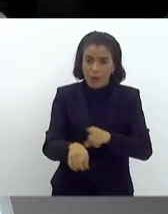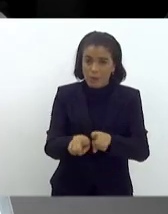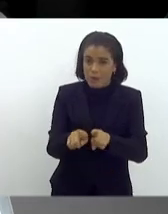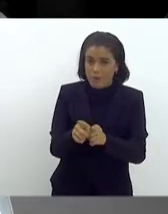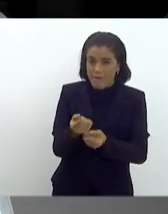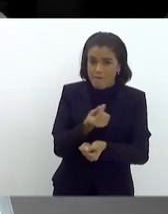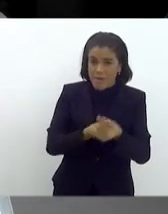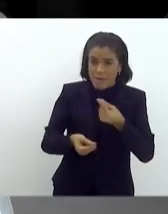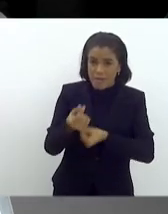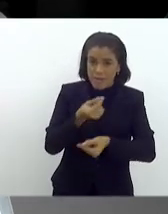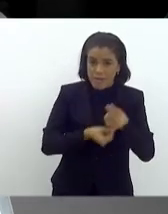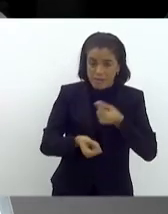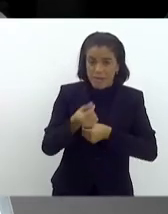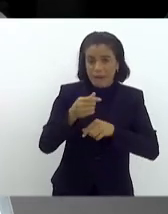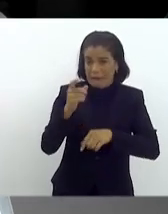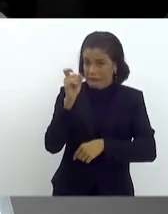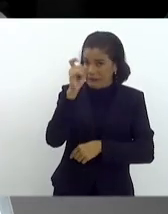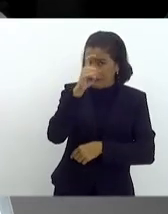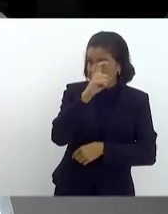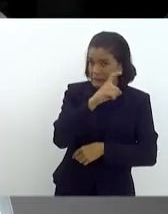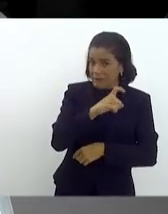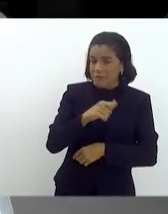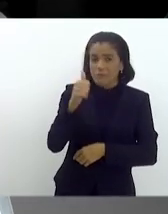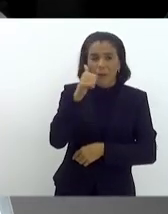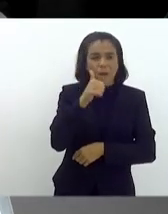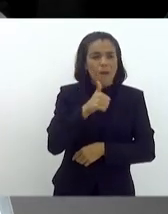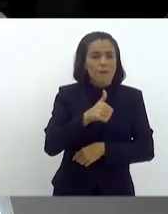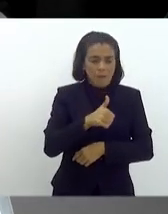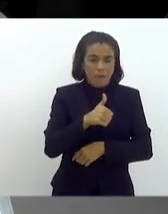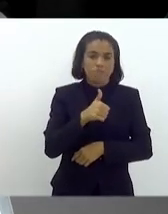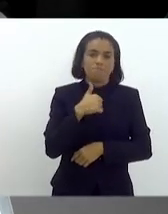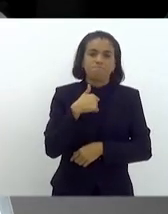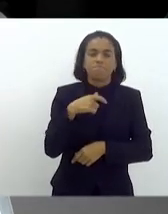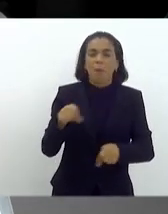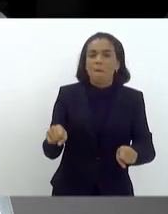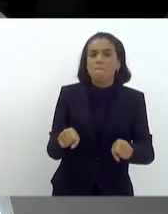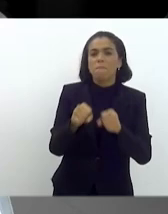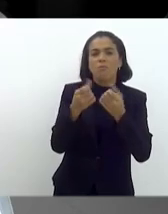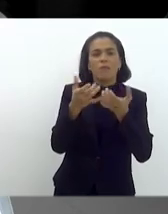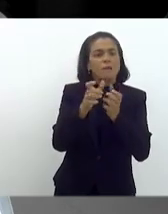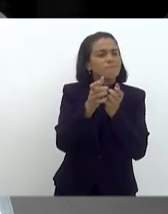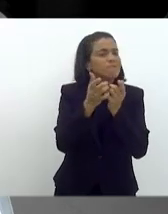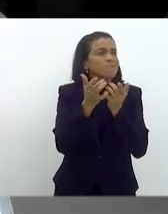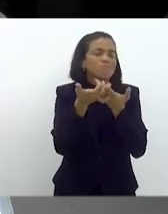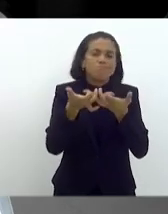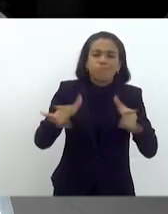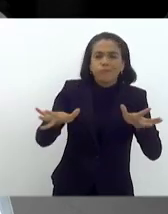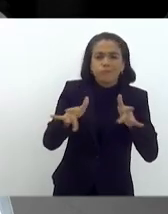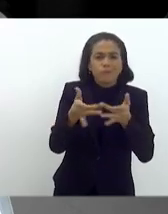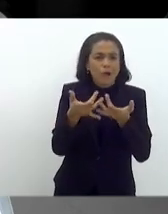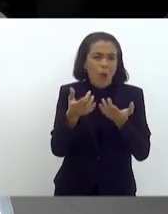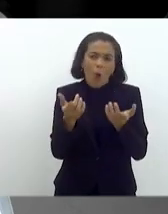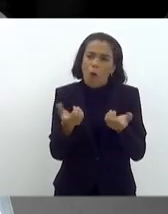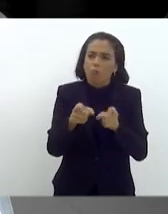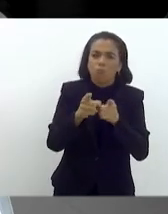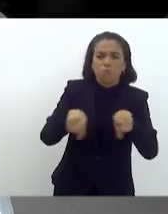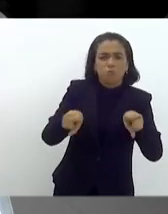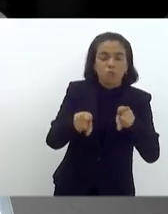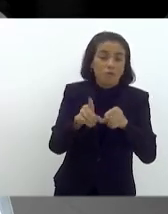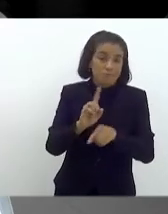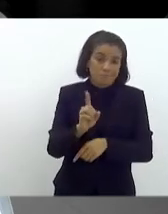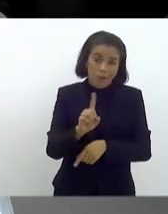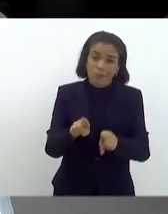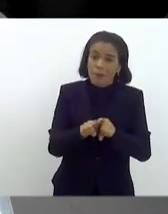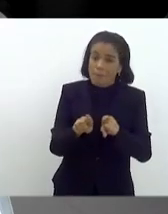é muito difícil para mulher é com a sua atitude Efetuar uma ruptura porque não é só uma ruptura com o marido com companheiro é